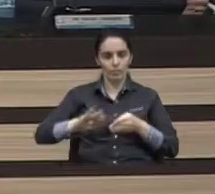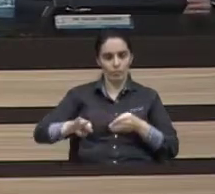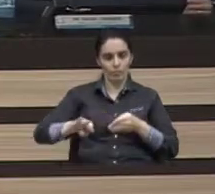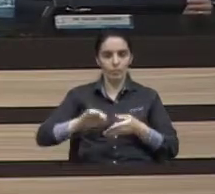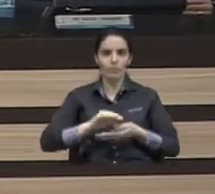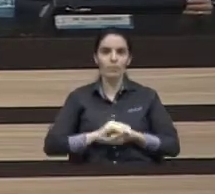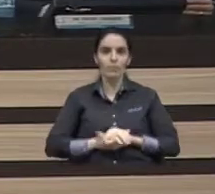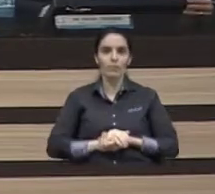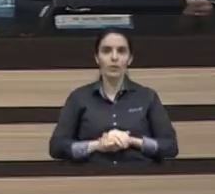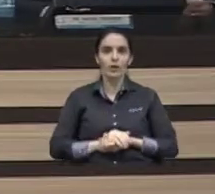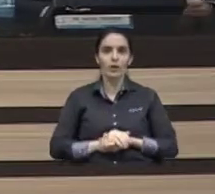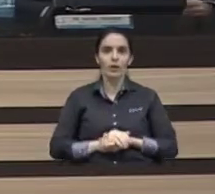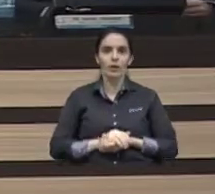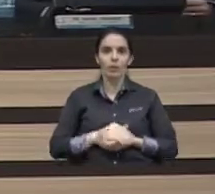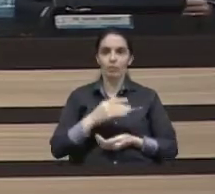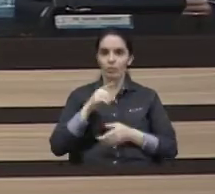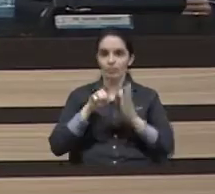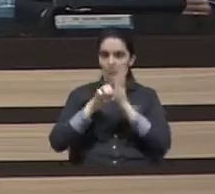Requerimento número